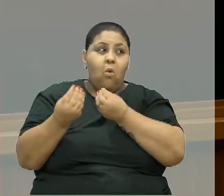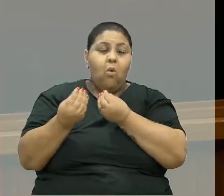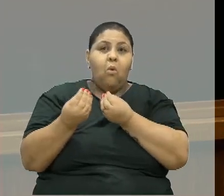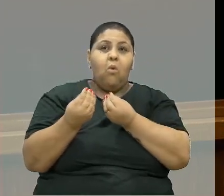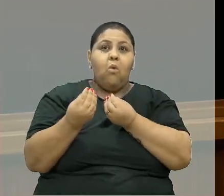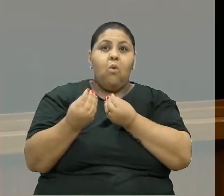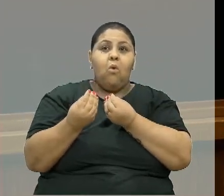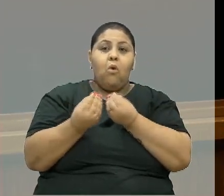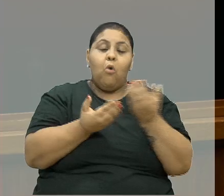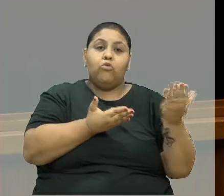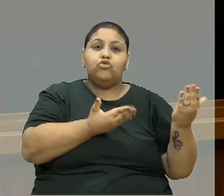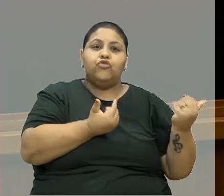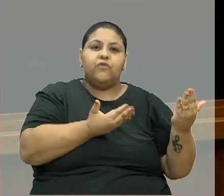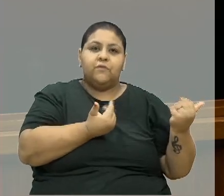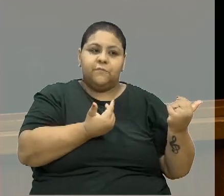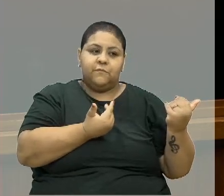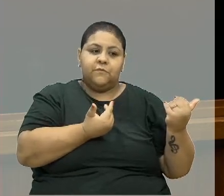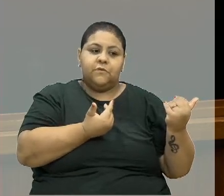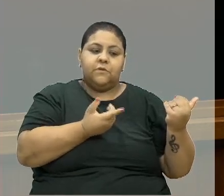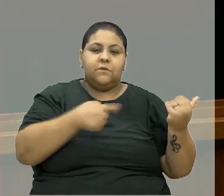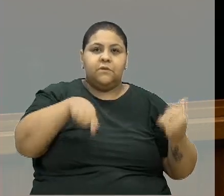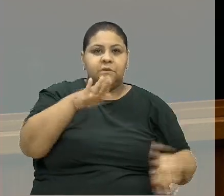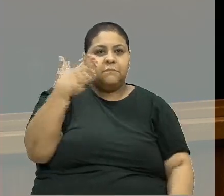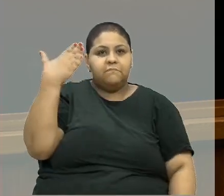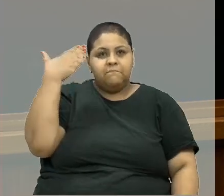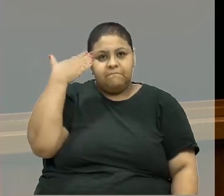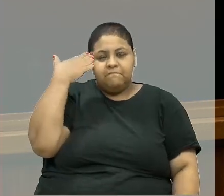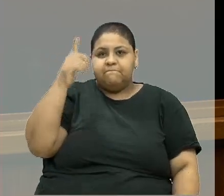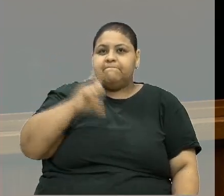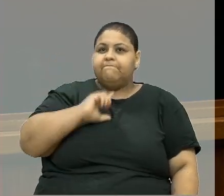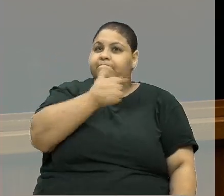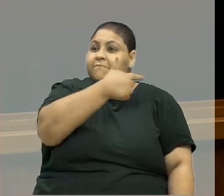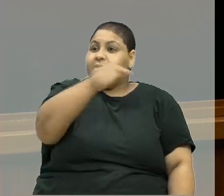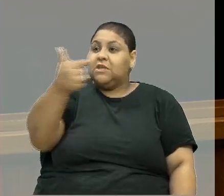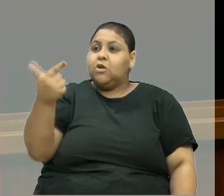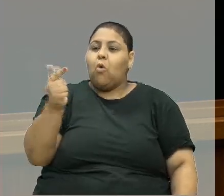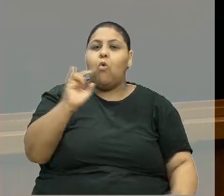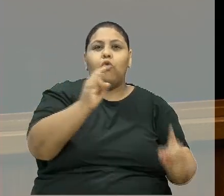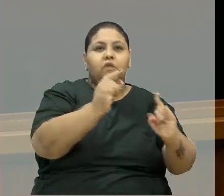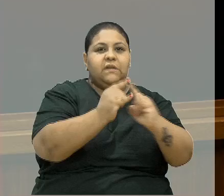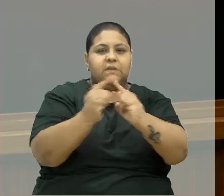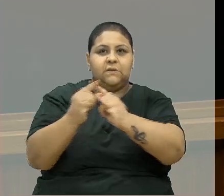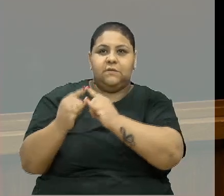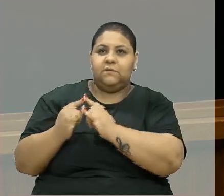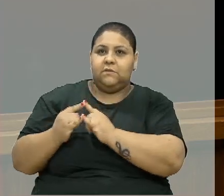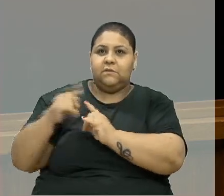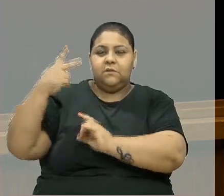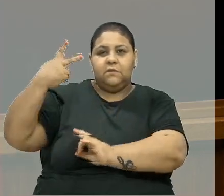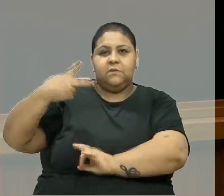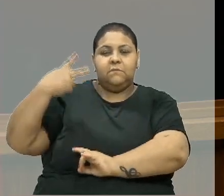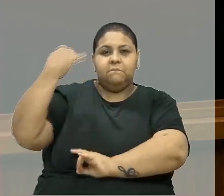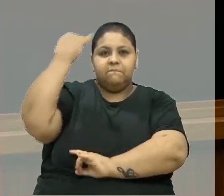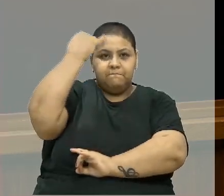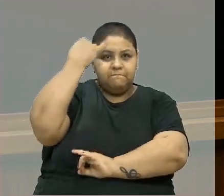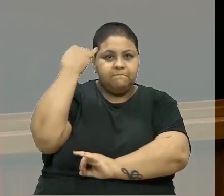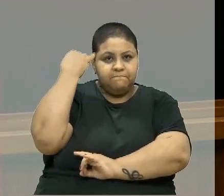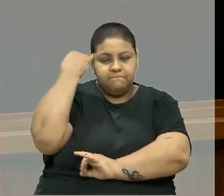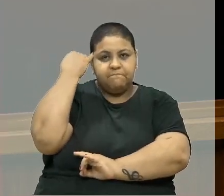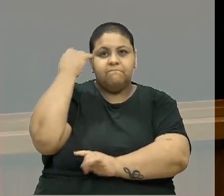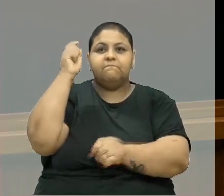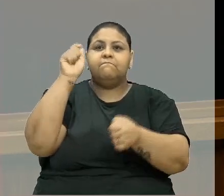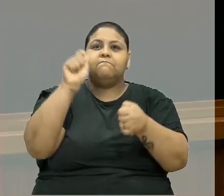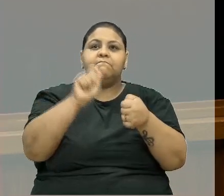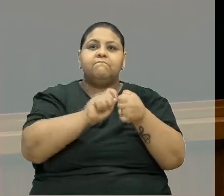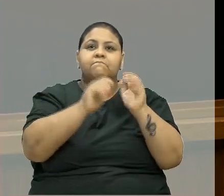a juventude, né? A gente sabe que tem outras entidades, né, vereador Dambrowski, que fazem